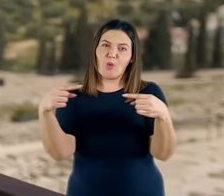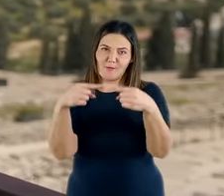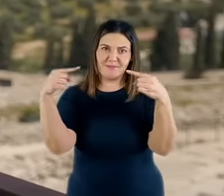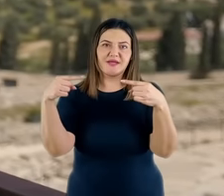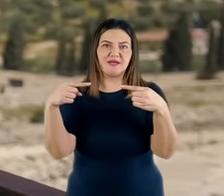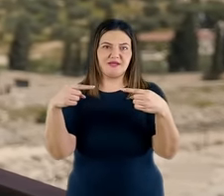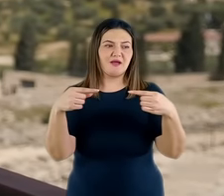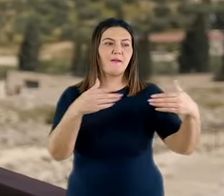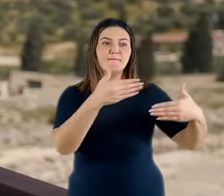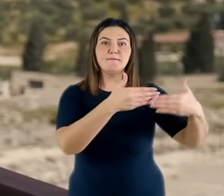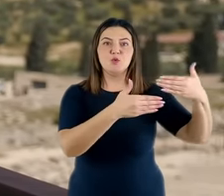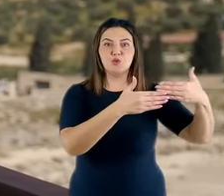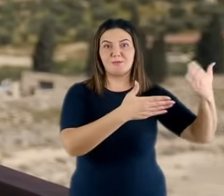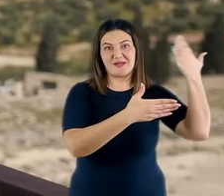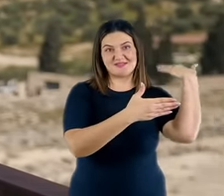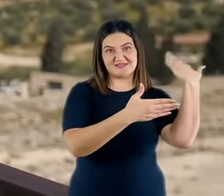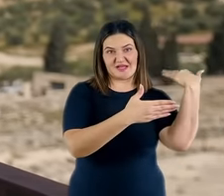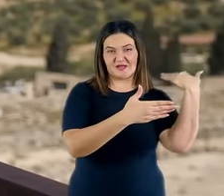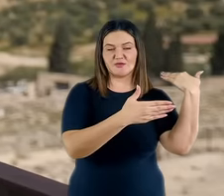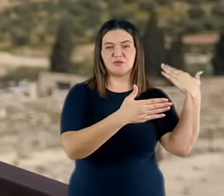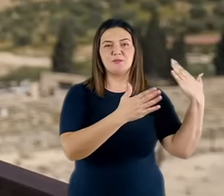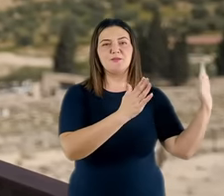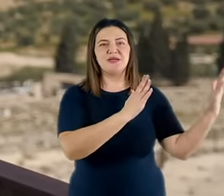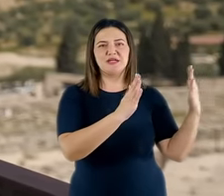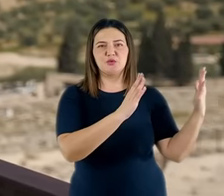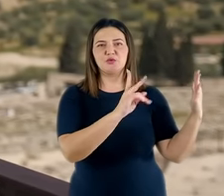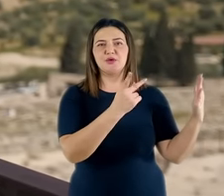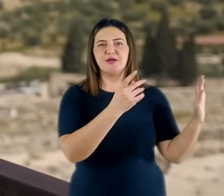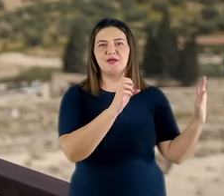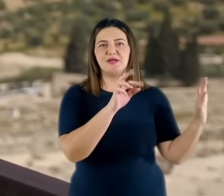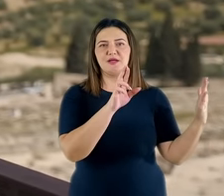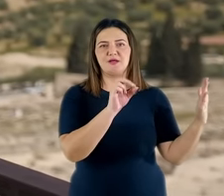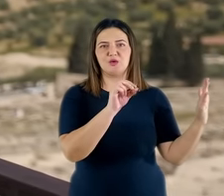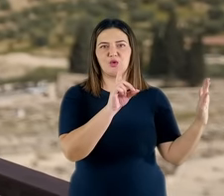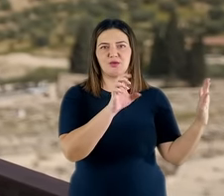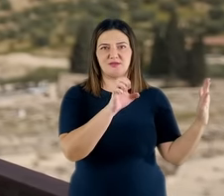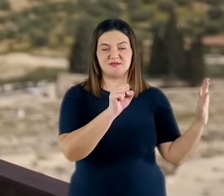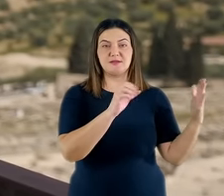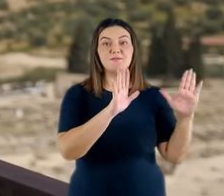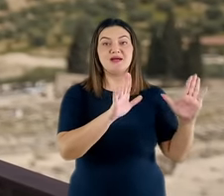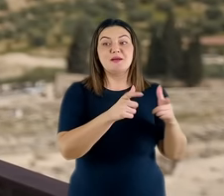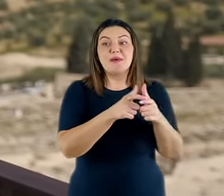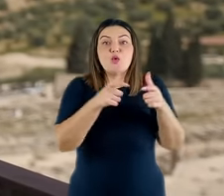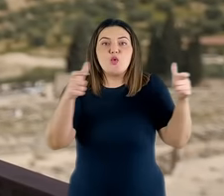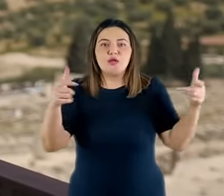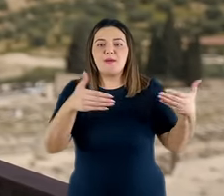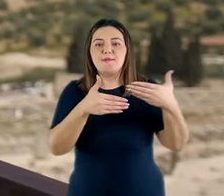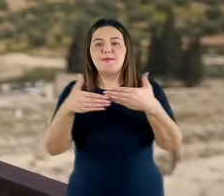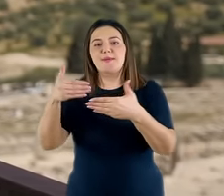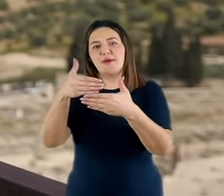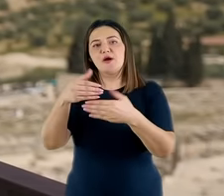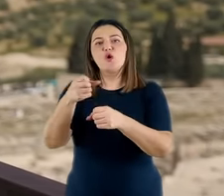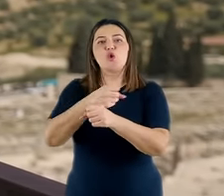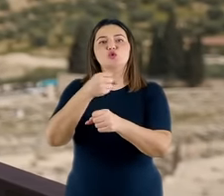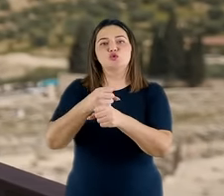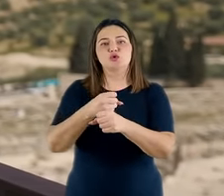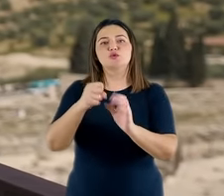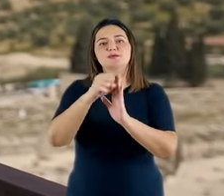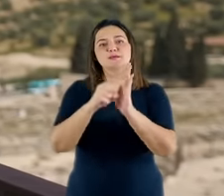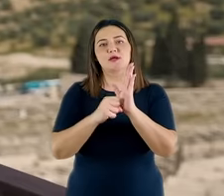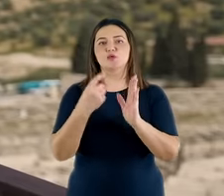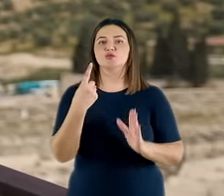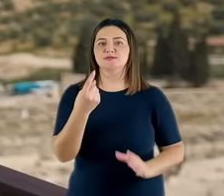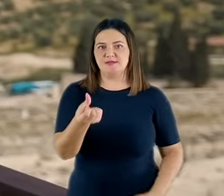com o muro do período bíblico, da época de Herodes, por exemplo. Contudo, a maior parte dos muros é do século XVI. São